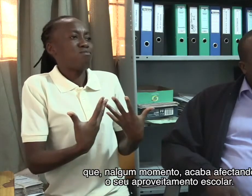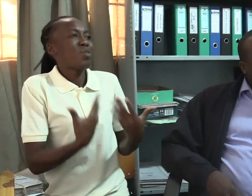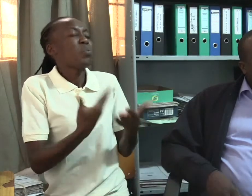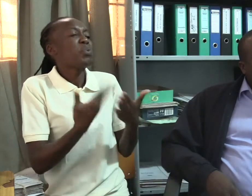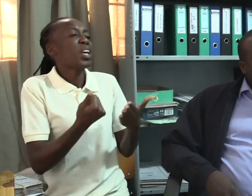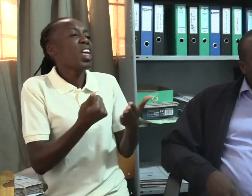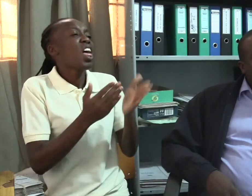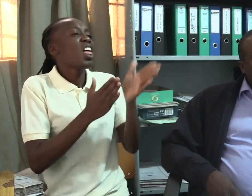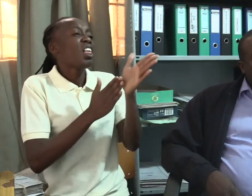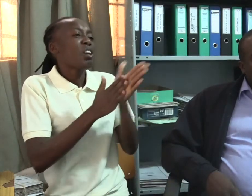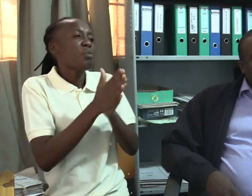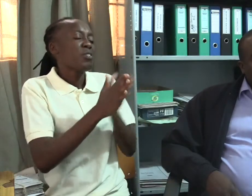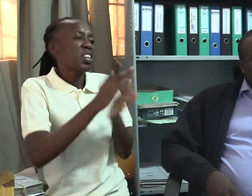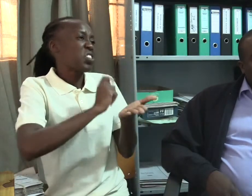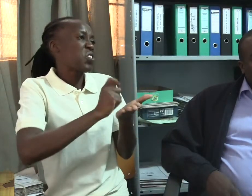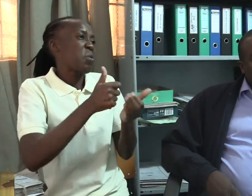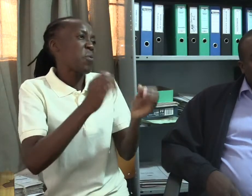escolar.